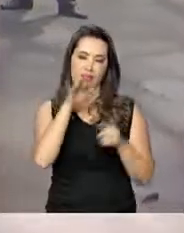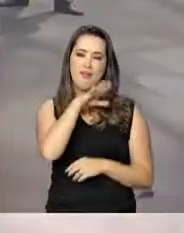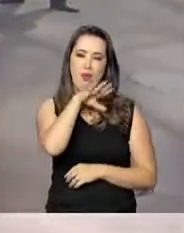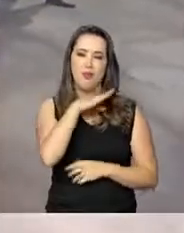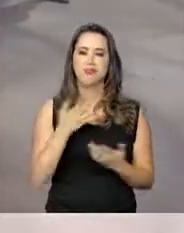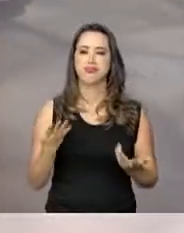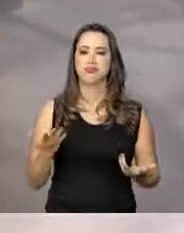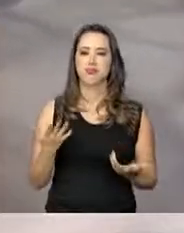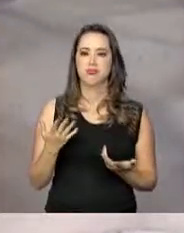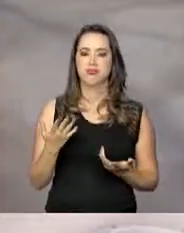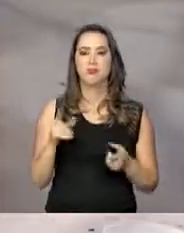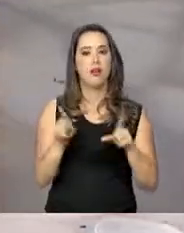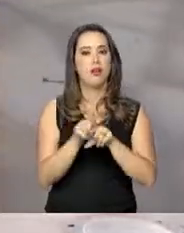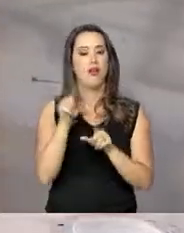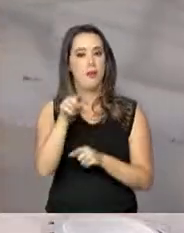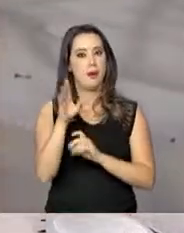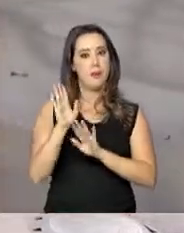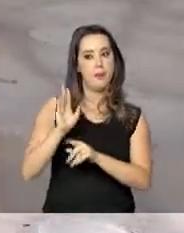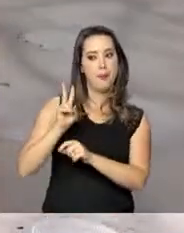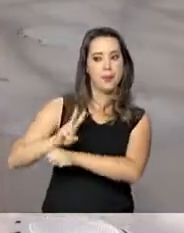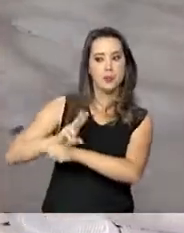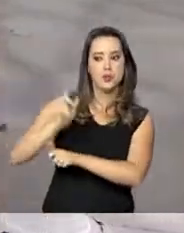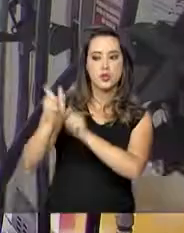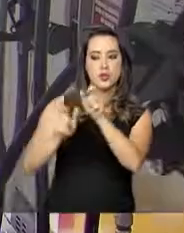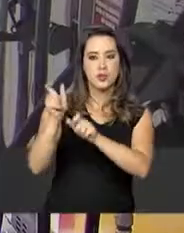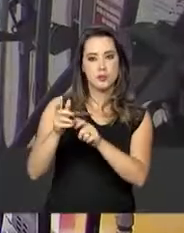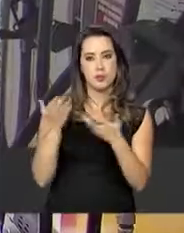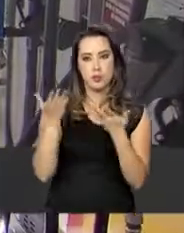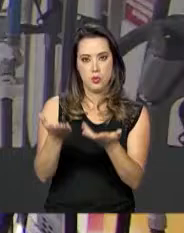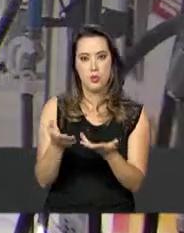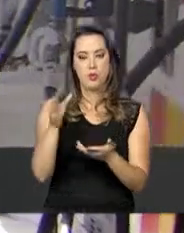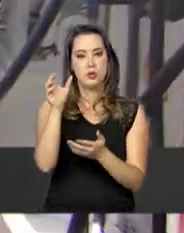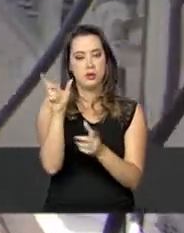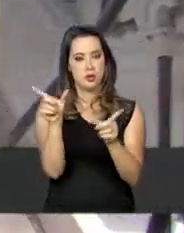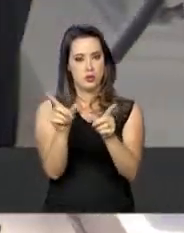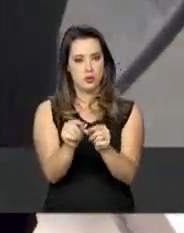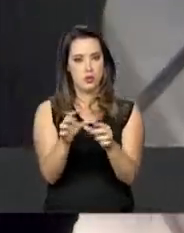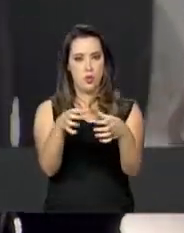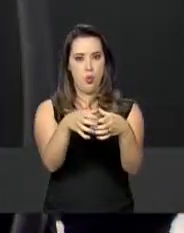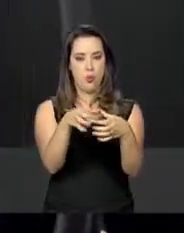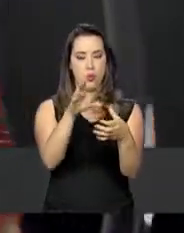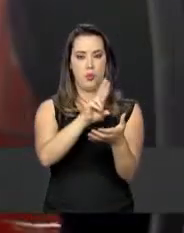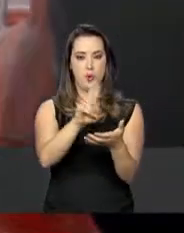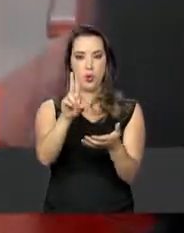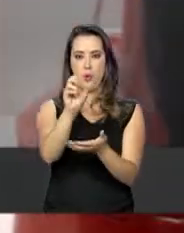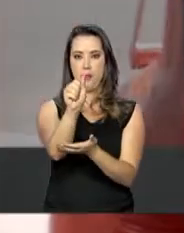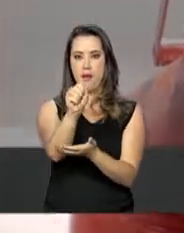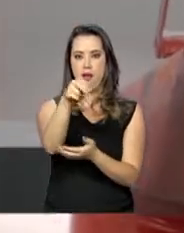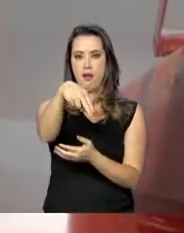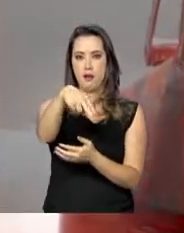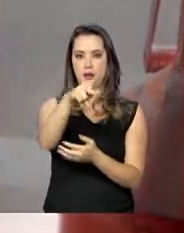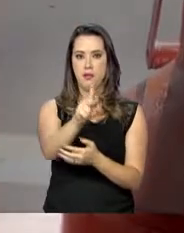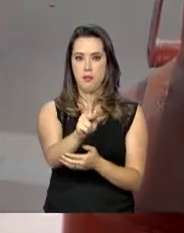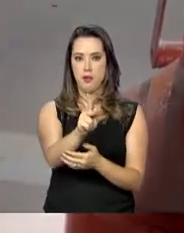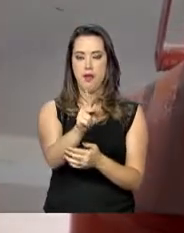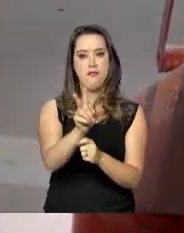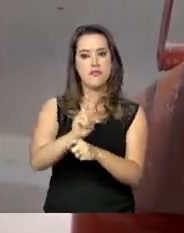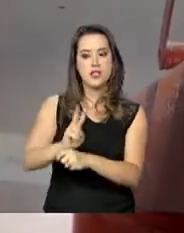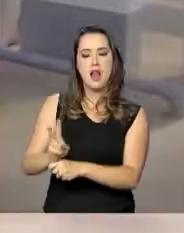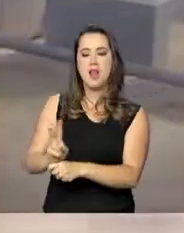Para proteger o consumidor de situações como essa, a Agência Nacional do Petróleo, ANP,